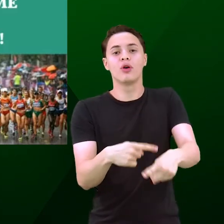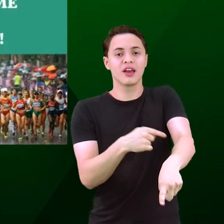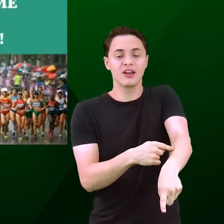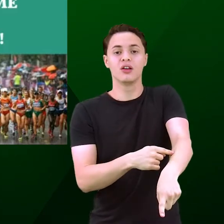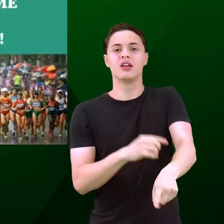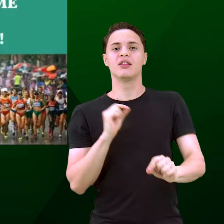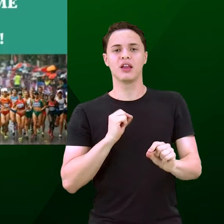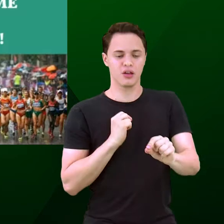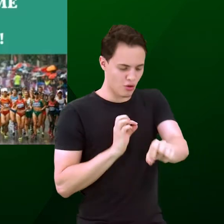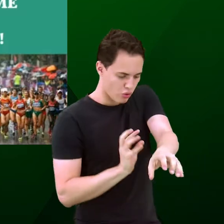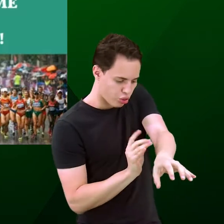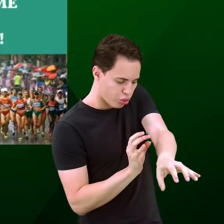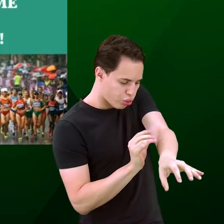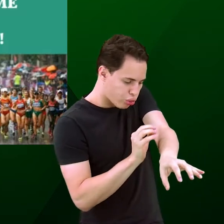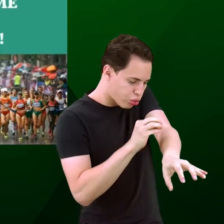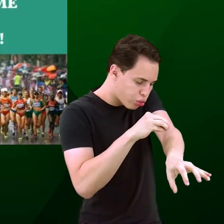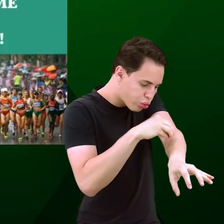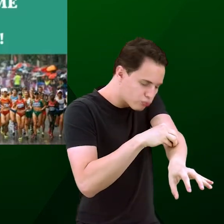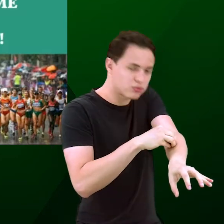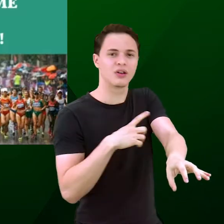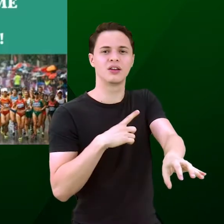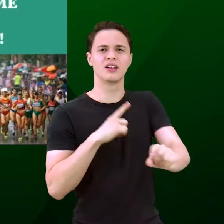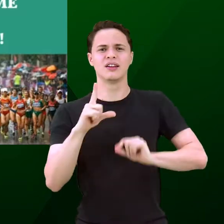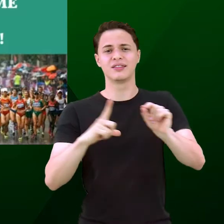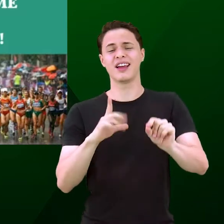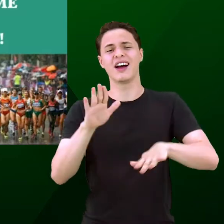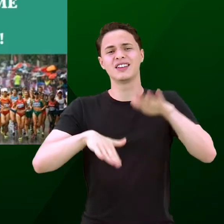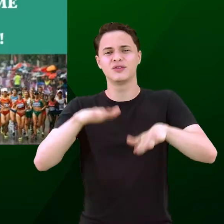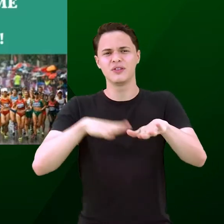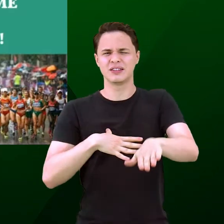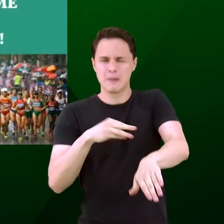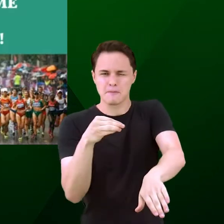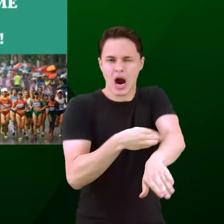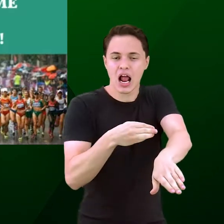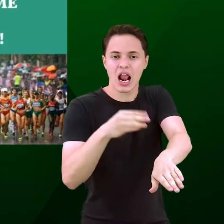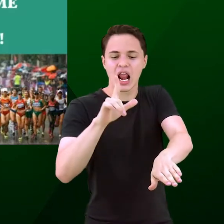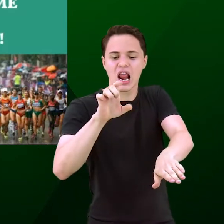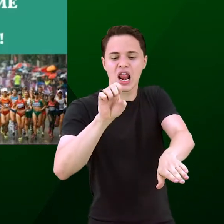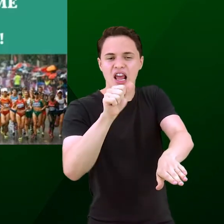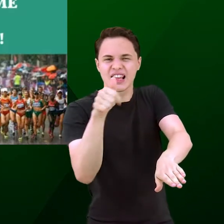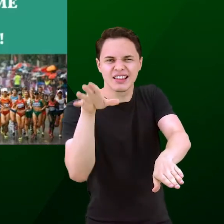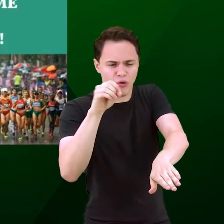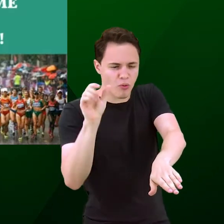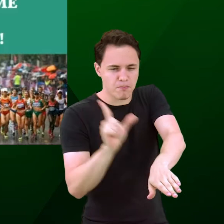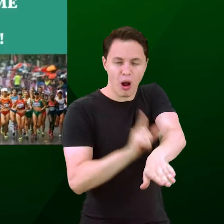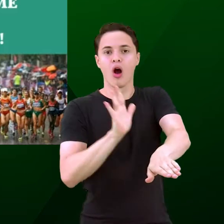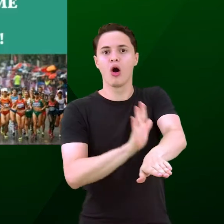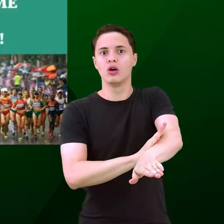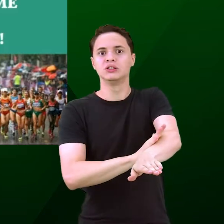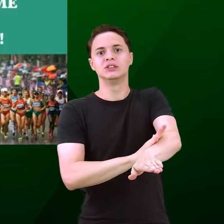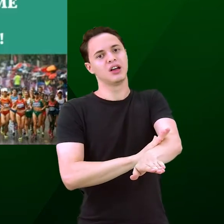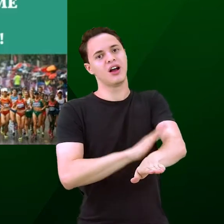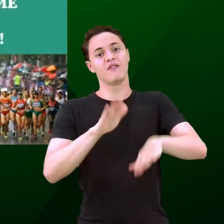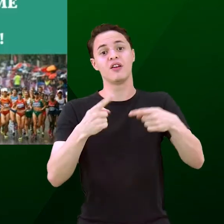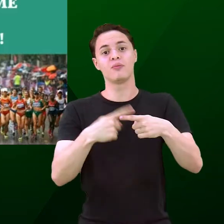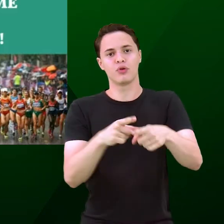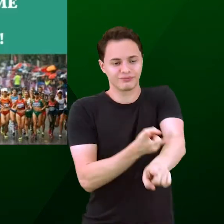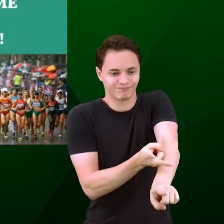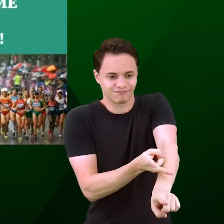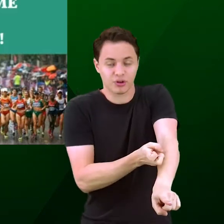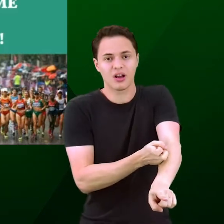tranquilo, ele tem que ter uma periodização, tá? Que é organizar o que ele vai fazer nos 3 primeiros meses,